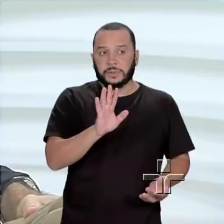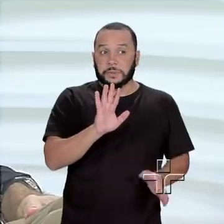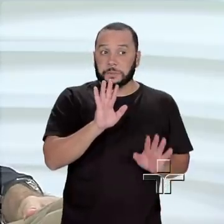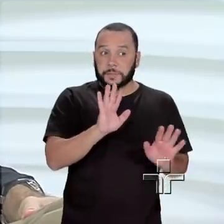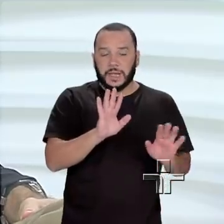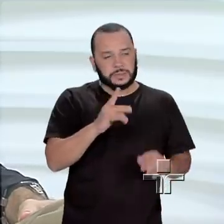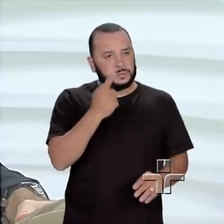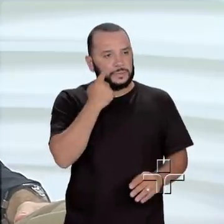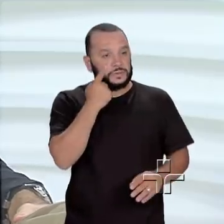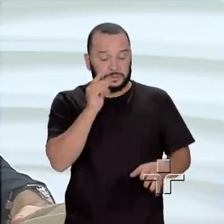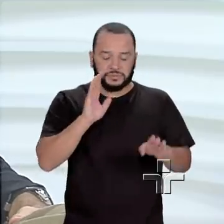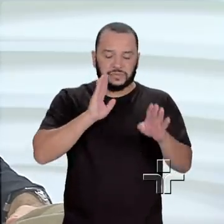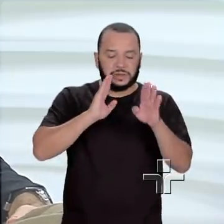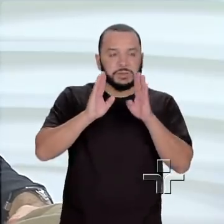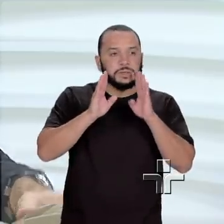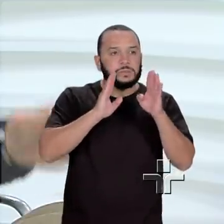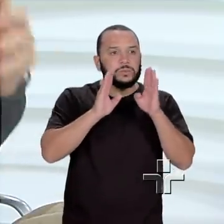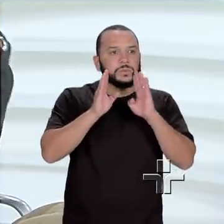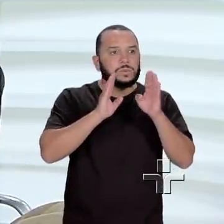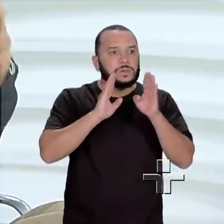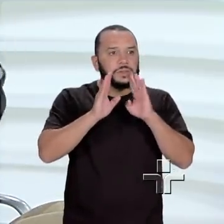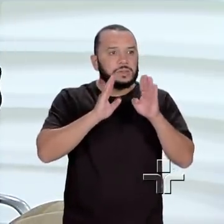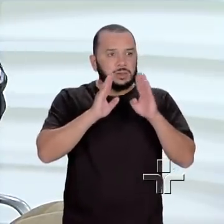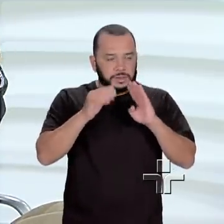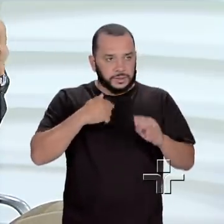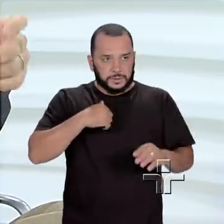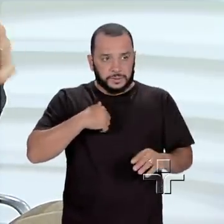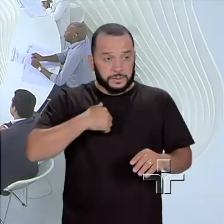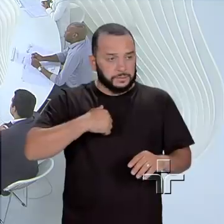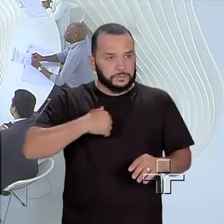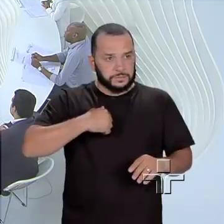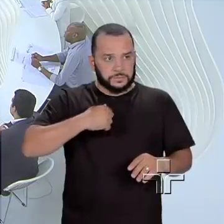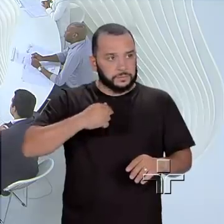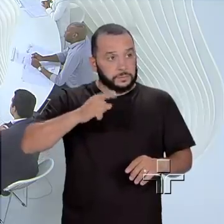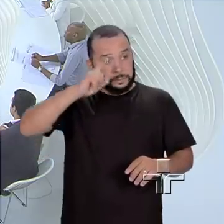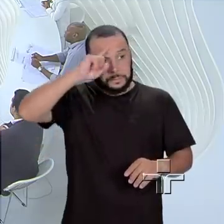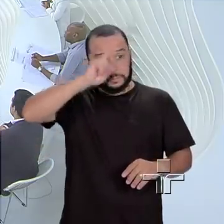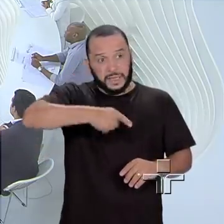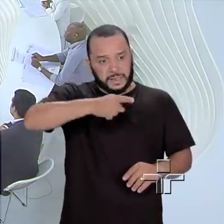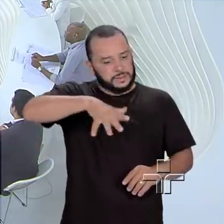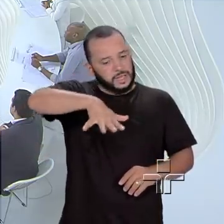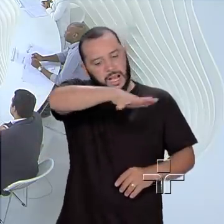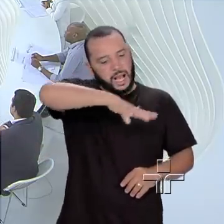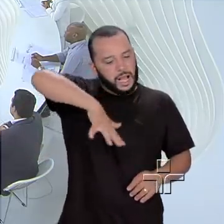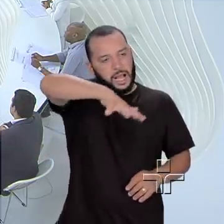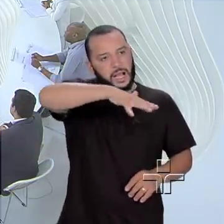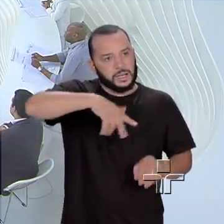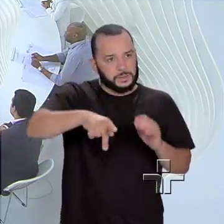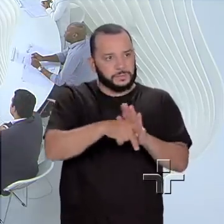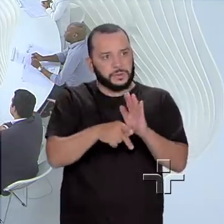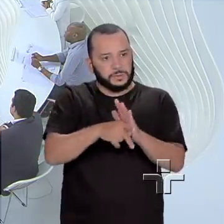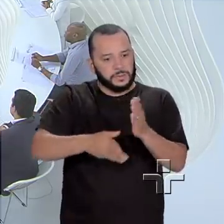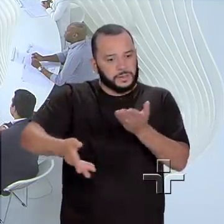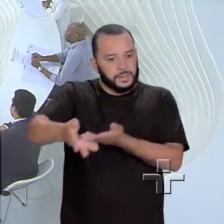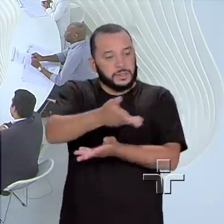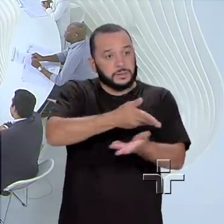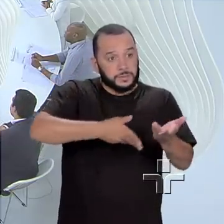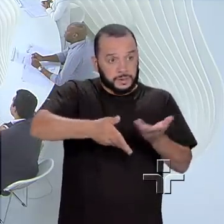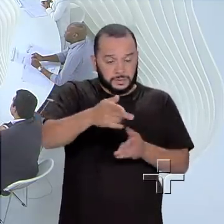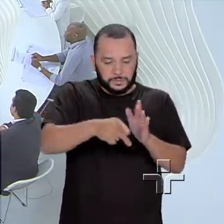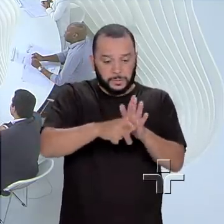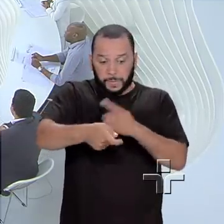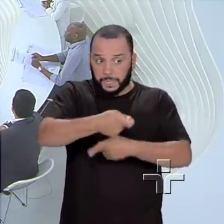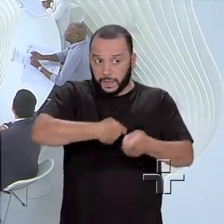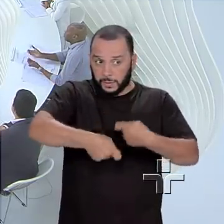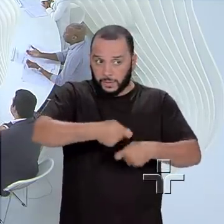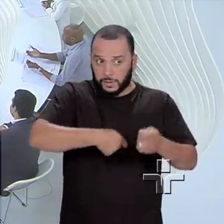lado. Facebook não domina a rede social ou o espaço de redes sociais de relacionamento de negócios. Isso é